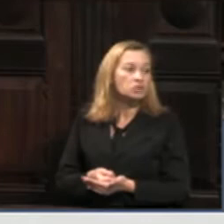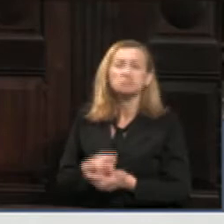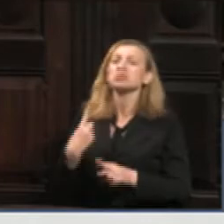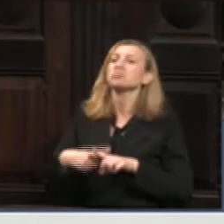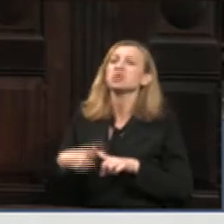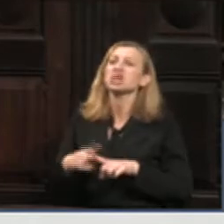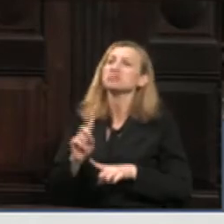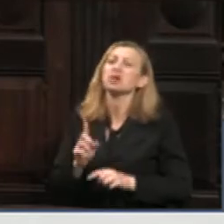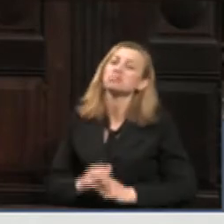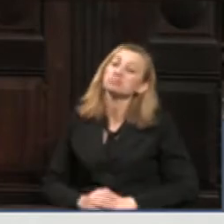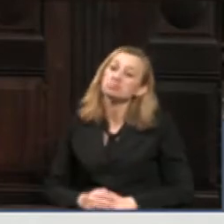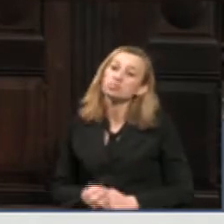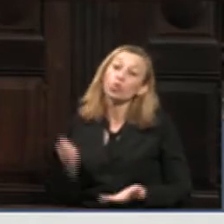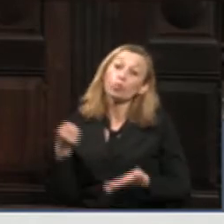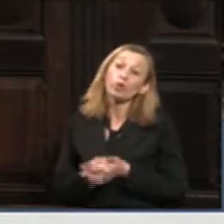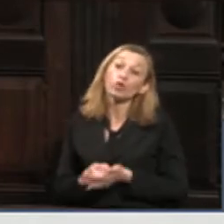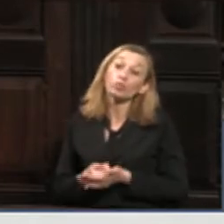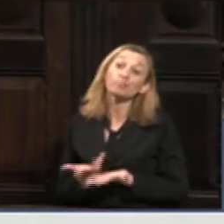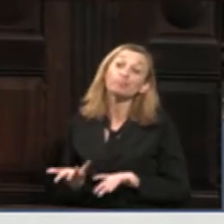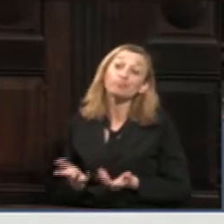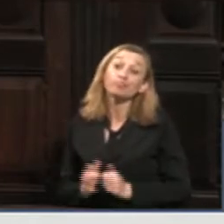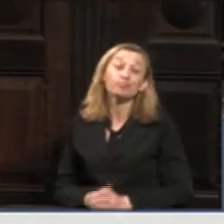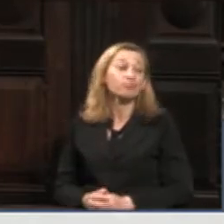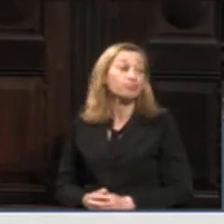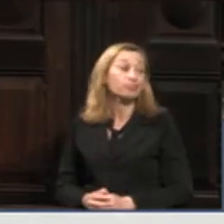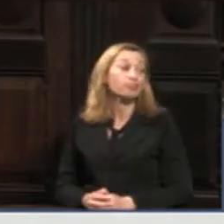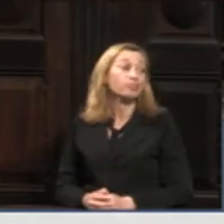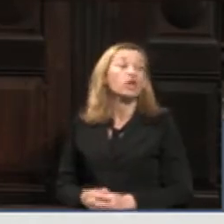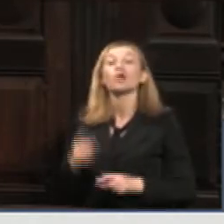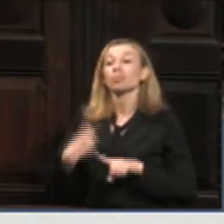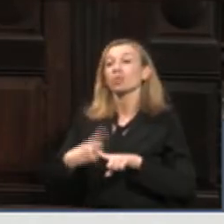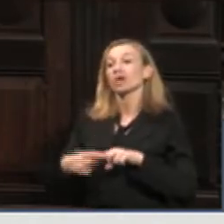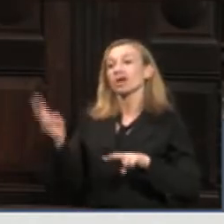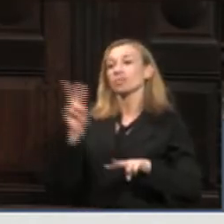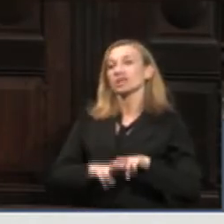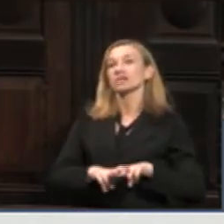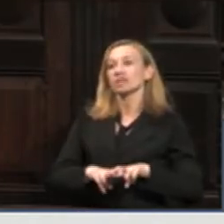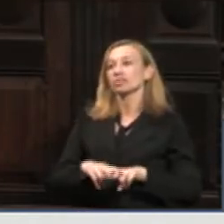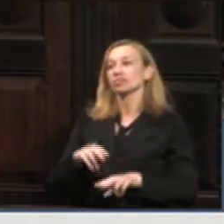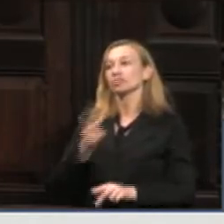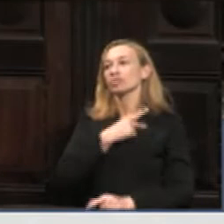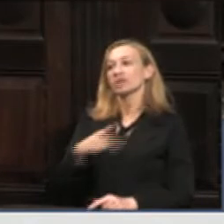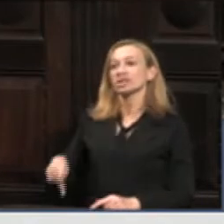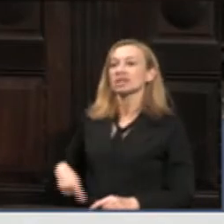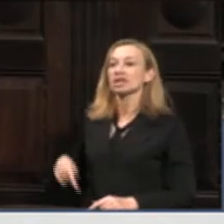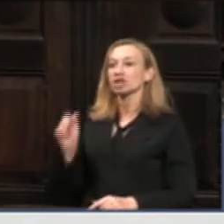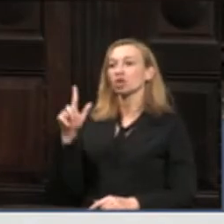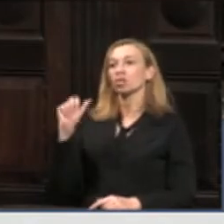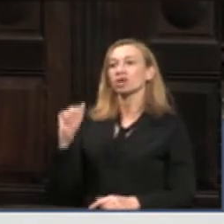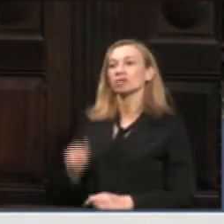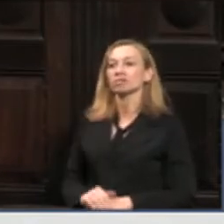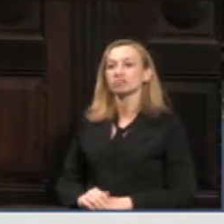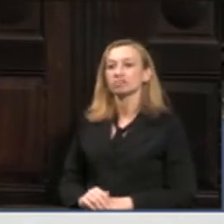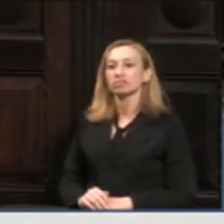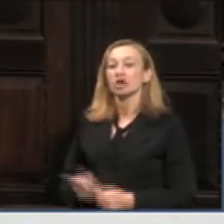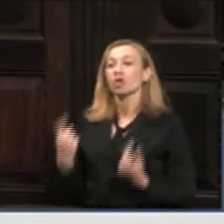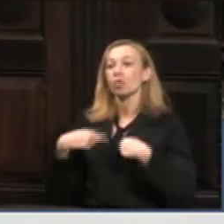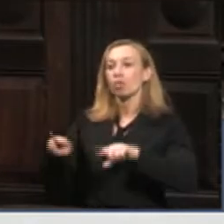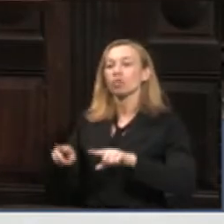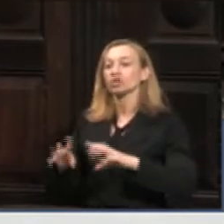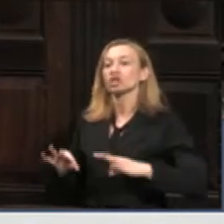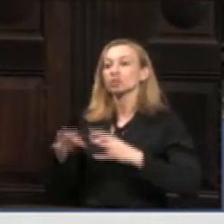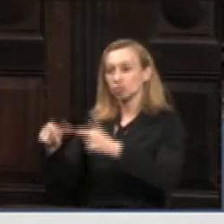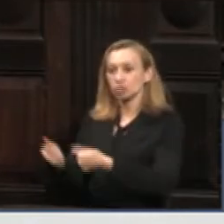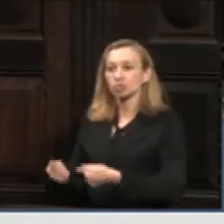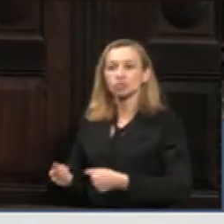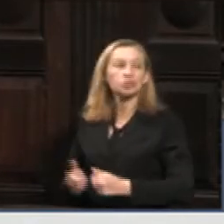fez? Não o fez que a prisão do presidente Lula, contrariando a Constituição,